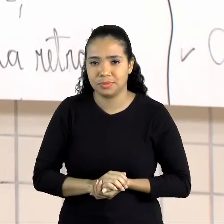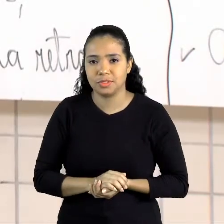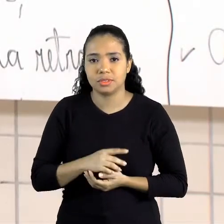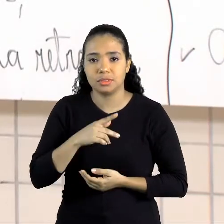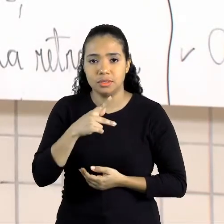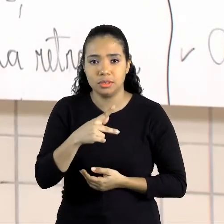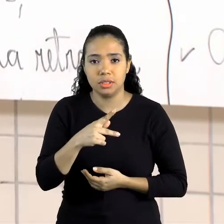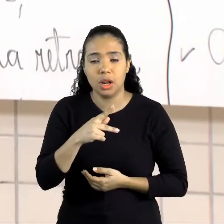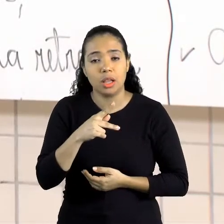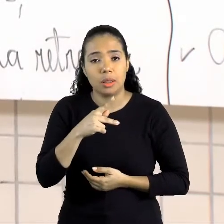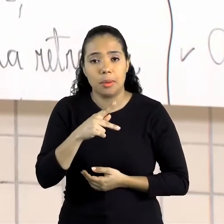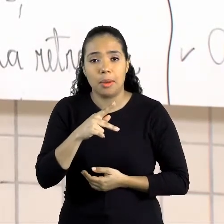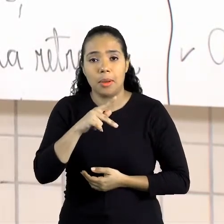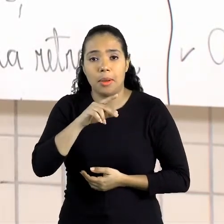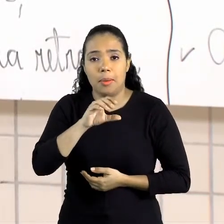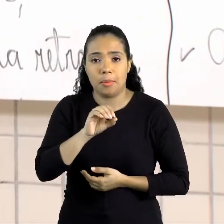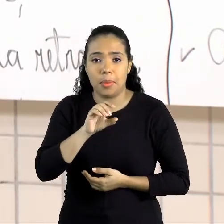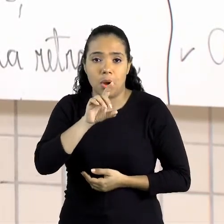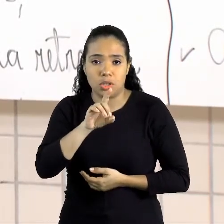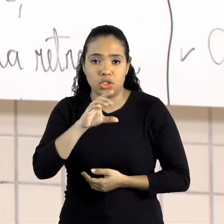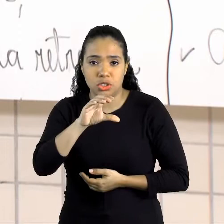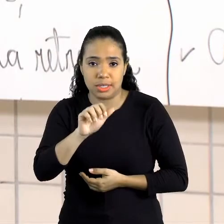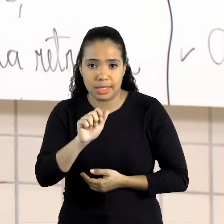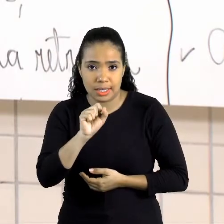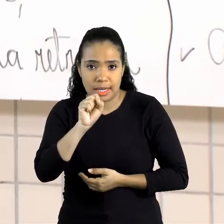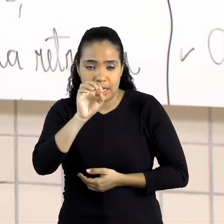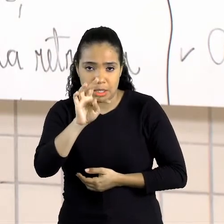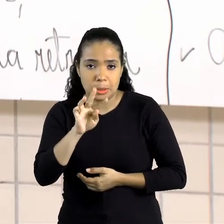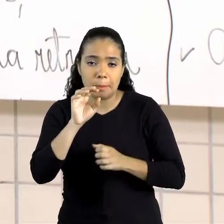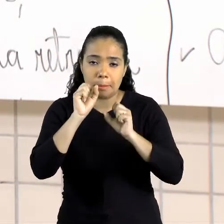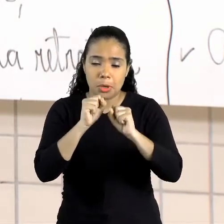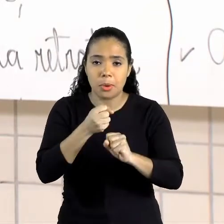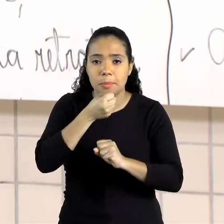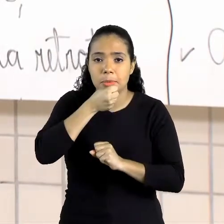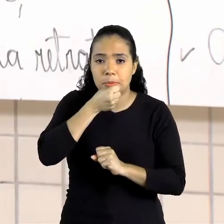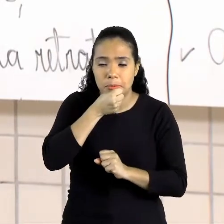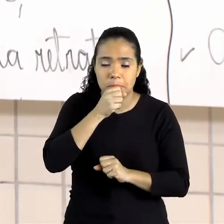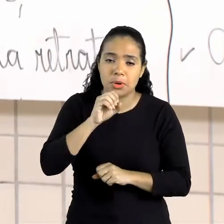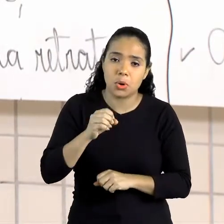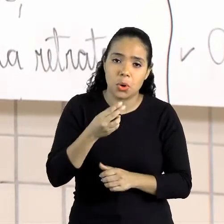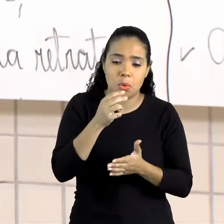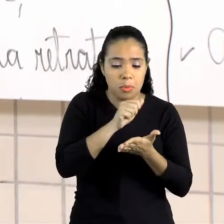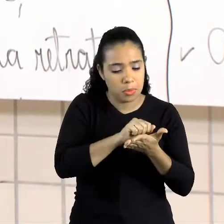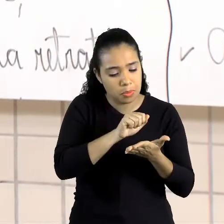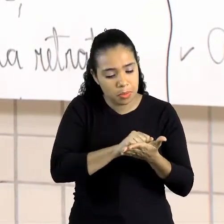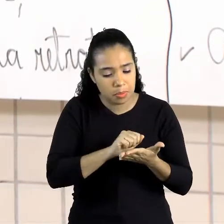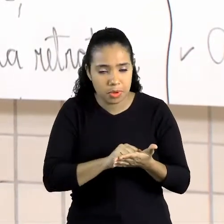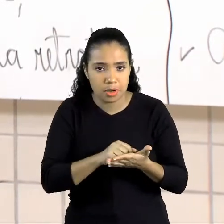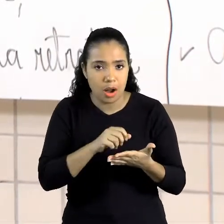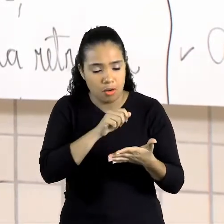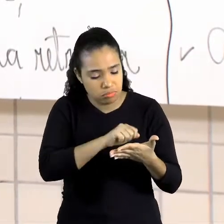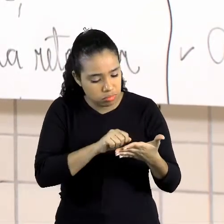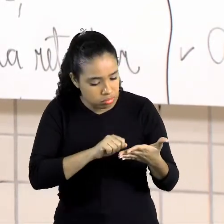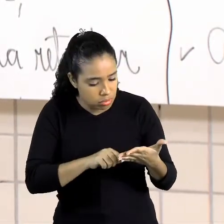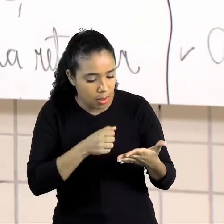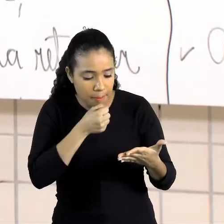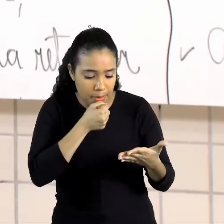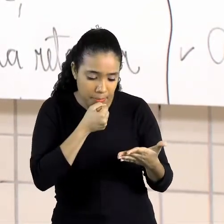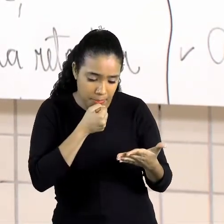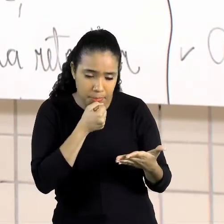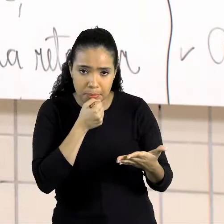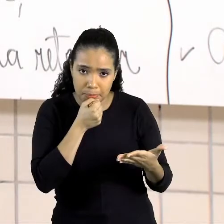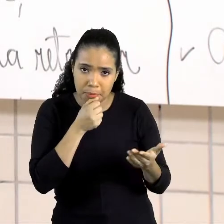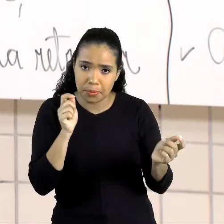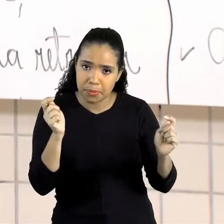podcast é um arquivo de áudio, você pode fazer o texto por escrito, e desse texto por escrito você pode fazer